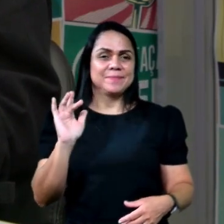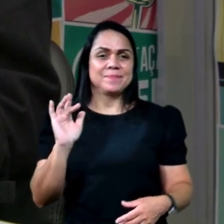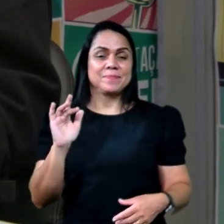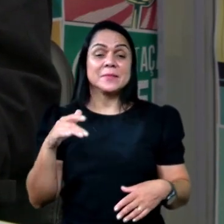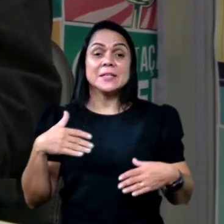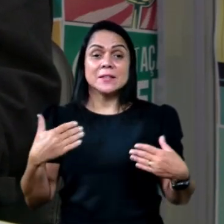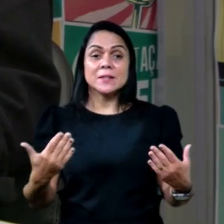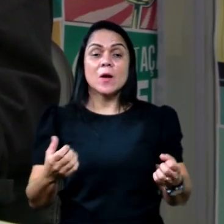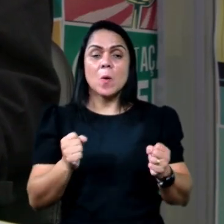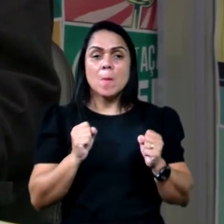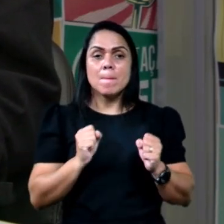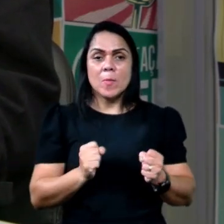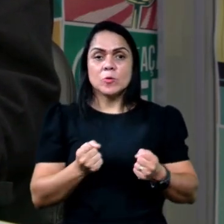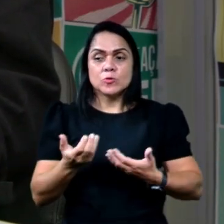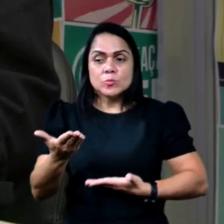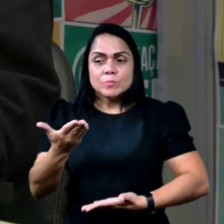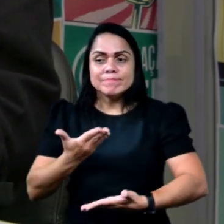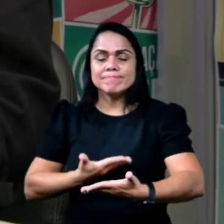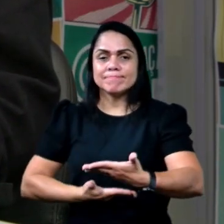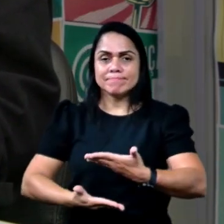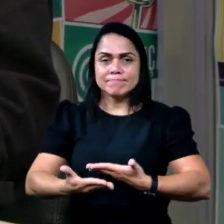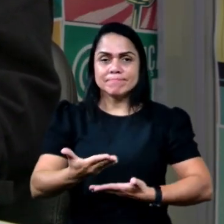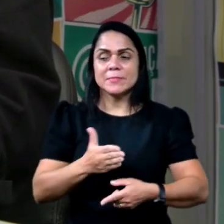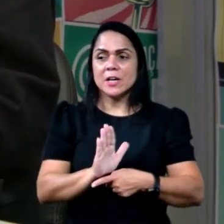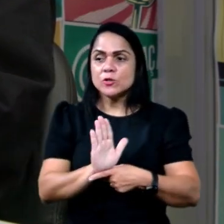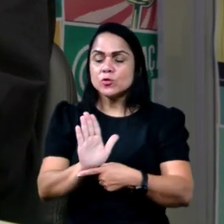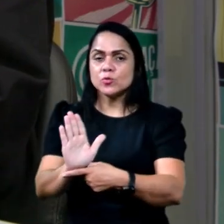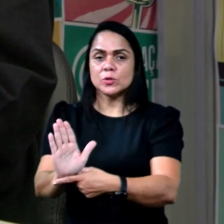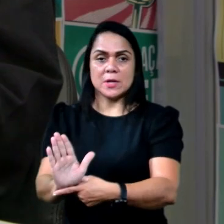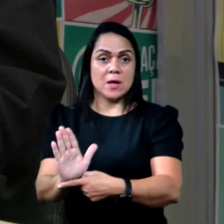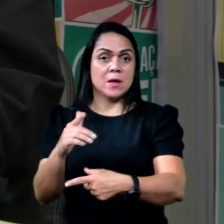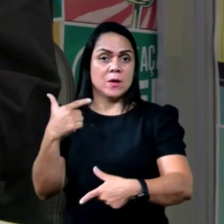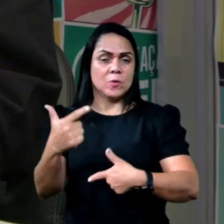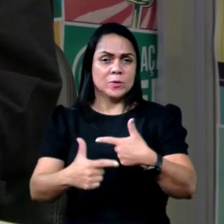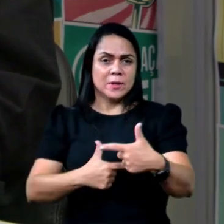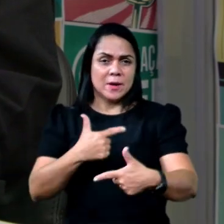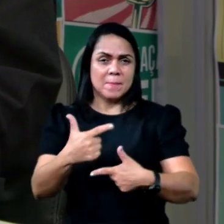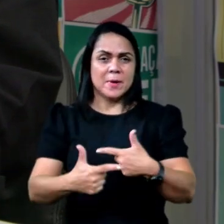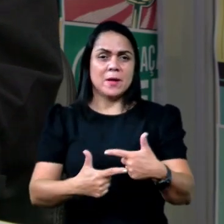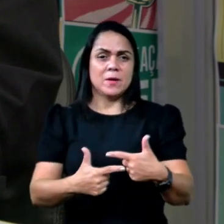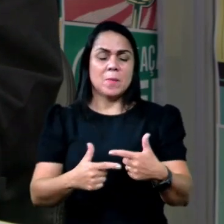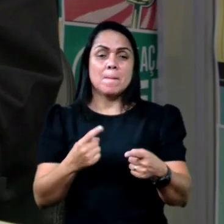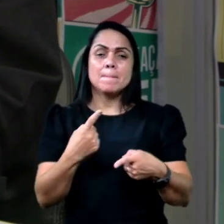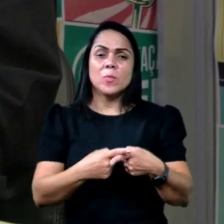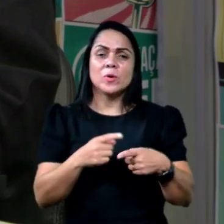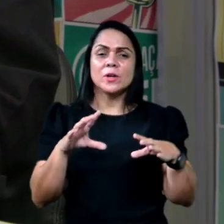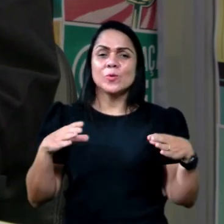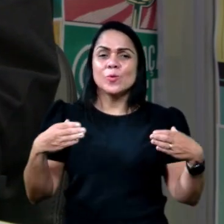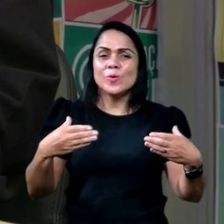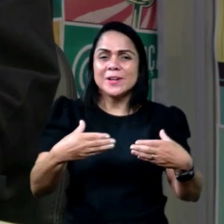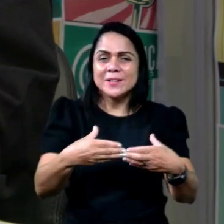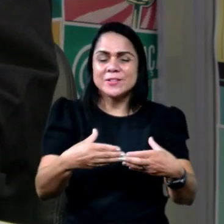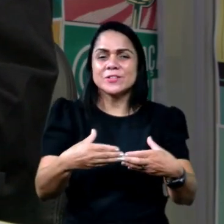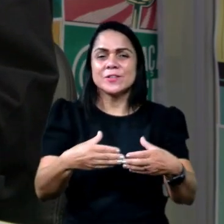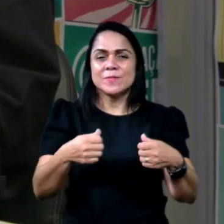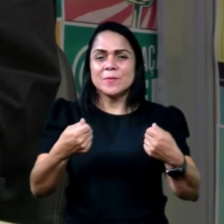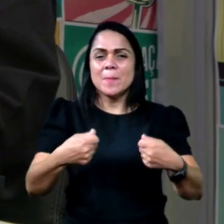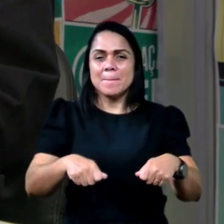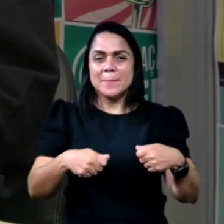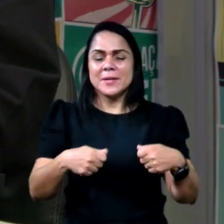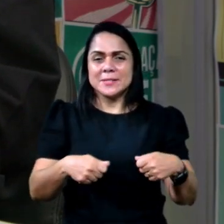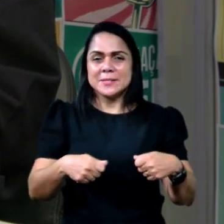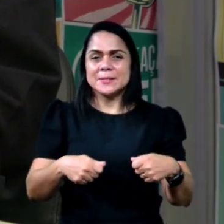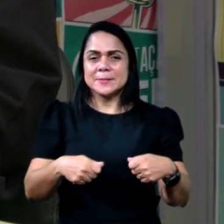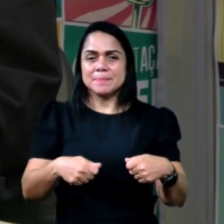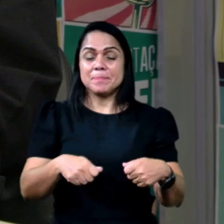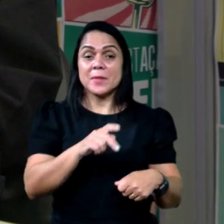contribuir para otimizar aquele trabalho. Eu acho que o coletivo, nessa hora, a professora de